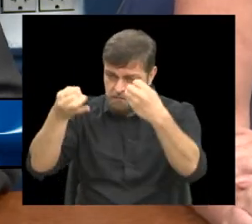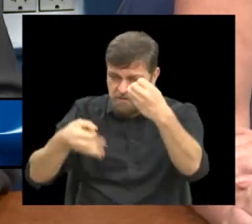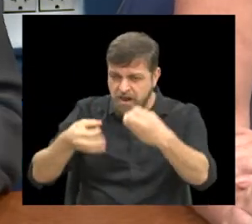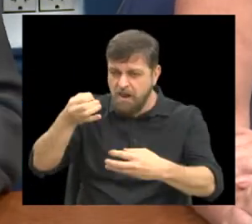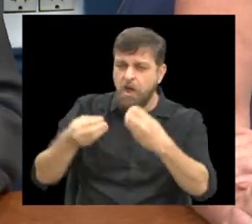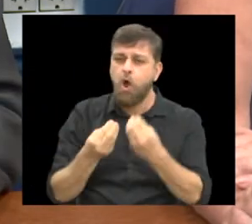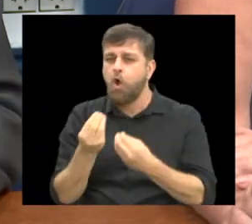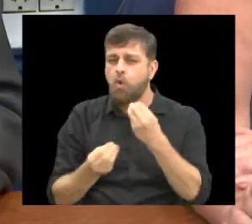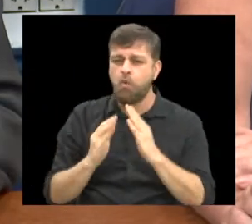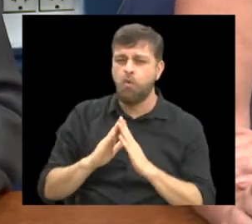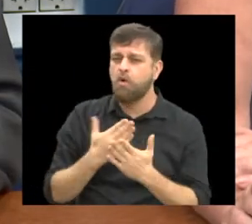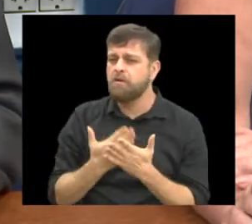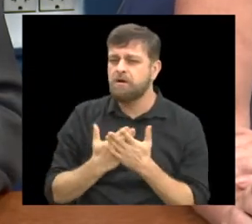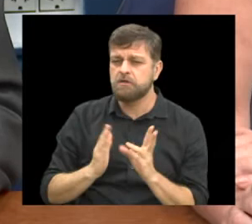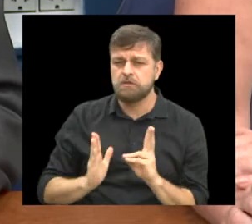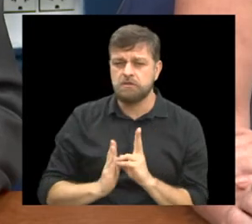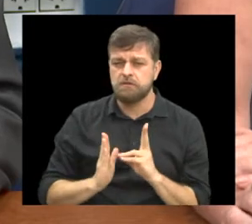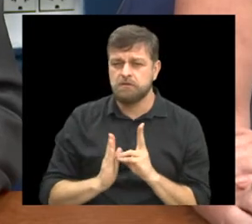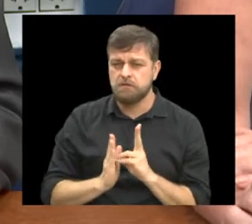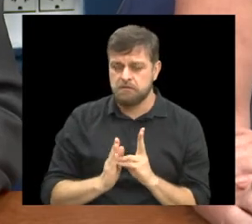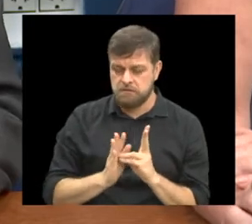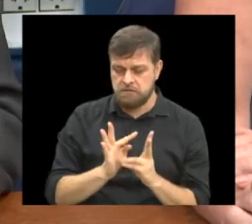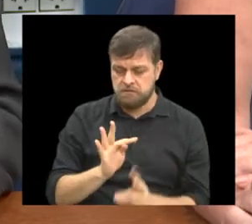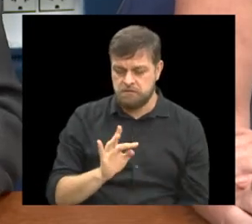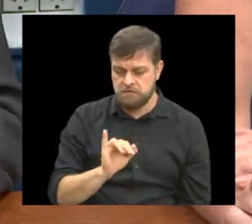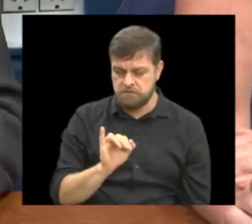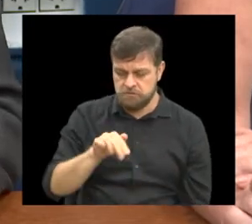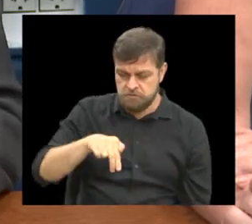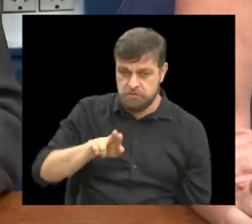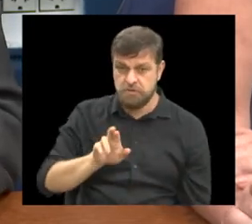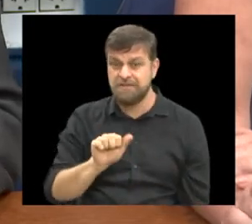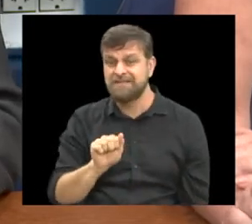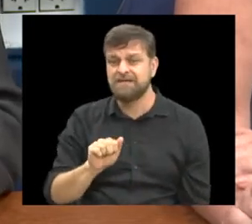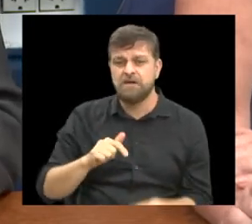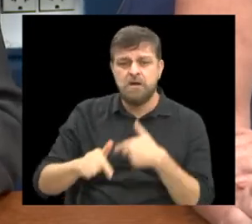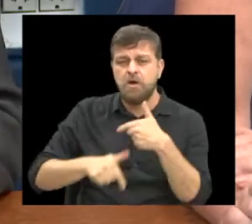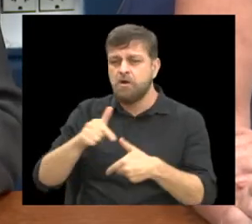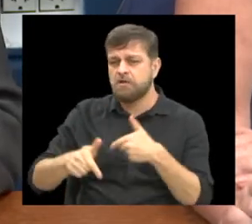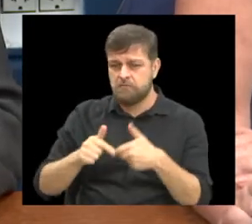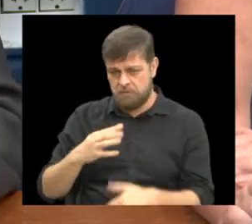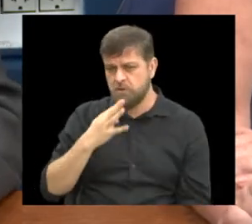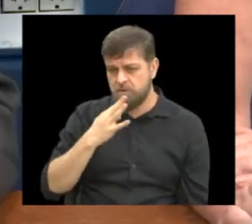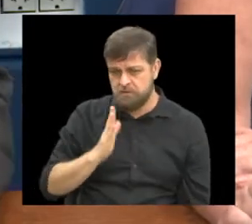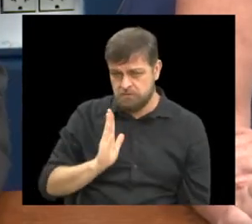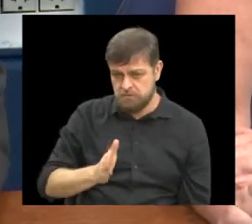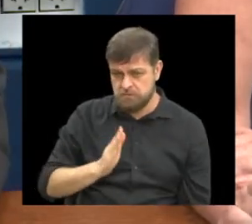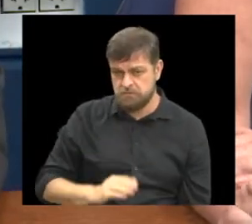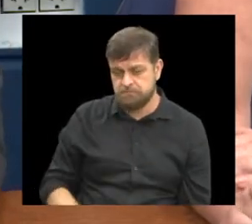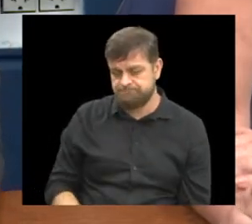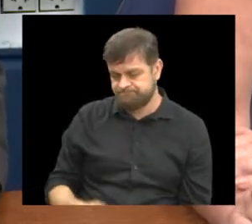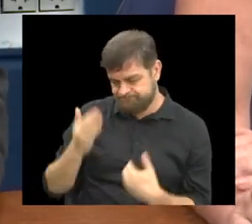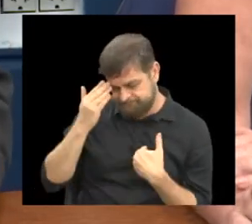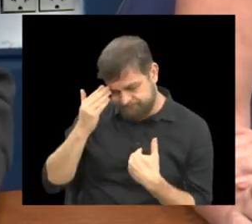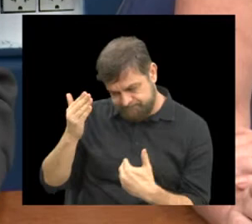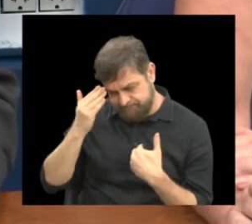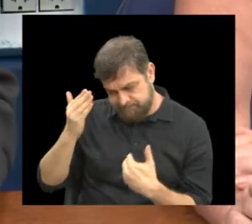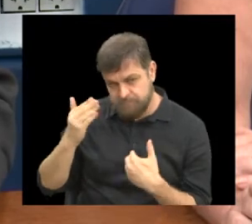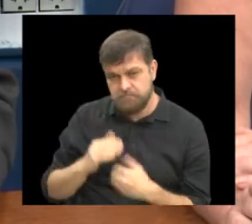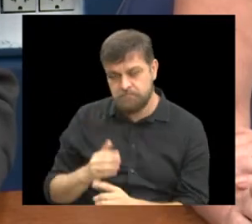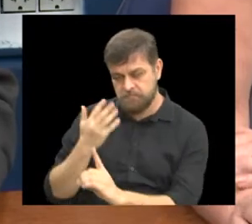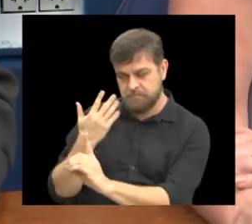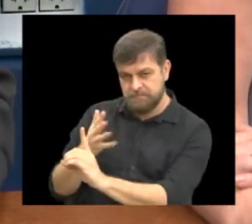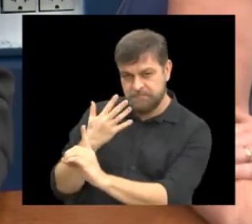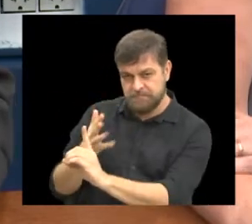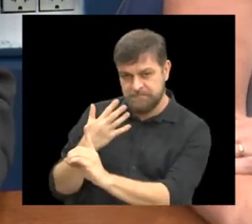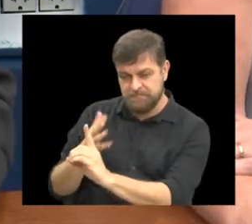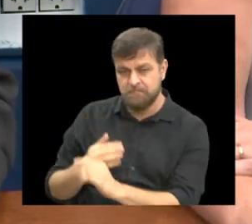falar sobre a Tiquira. Como eu já falei, eu conheço e o trabalho que eles fazem ali, eu tiro o chapéu para vocês. Então está com você. Muito obrigado